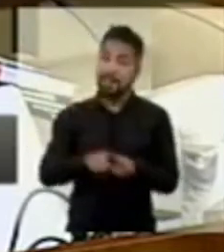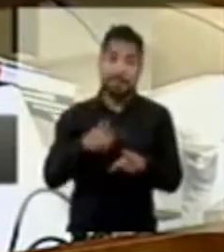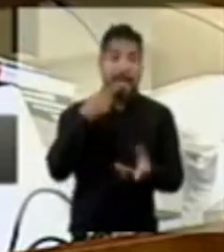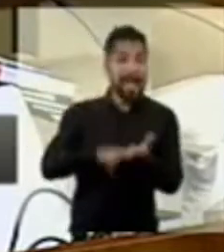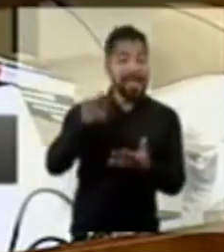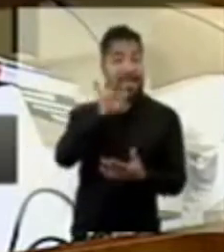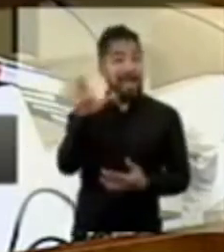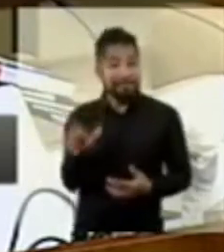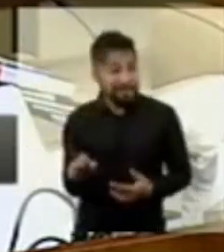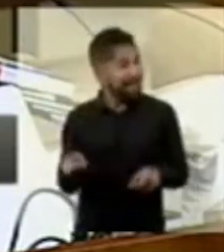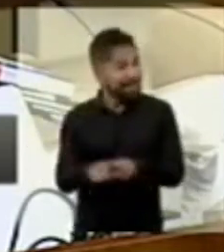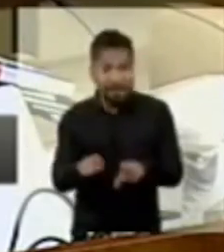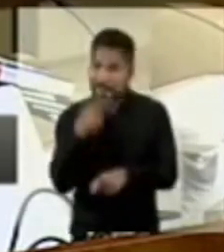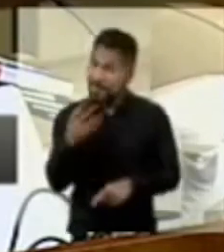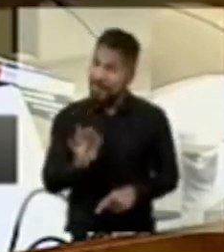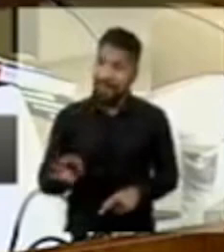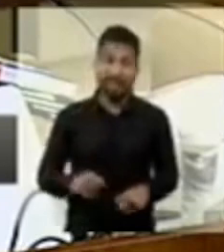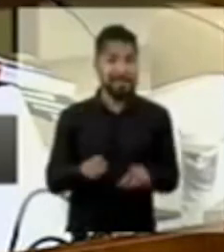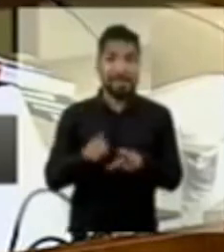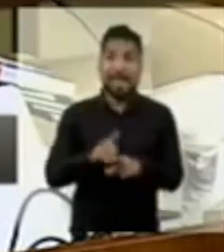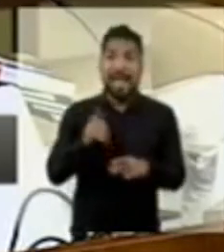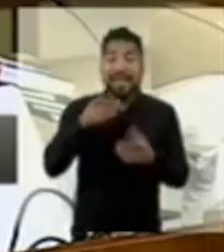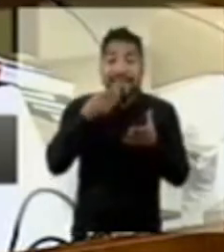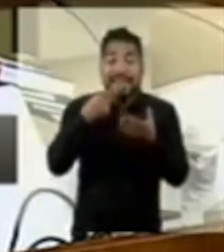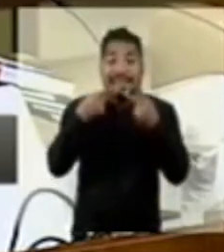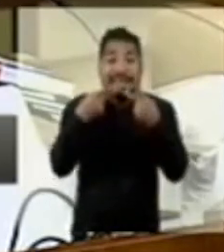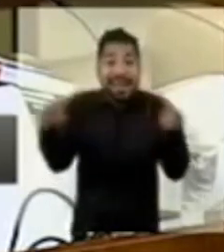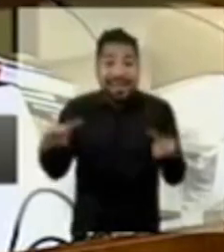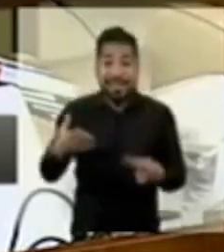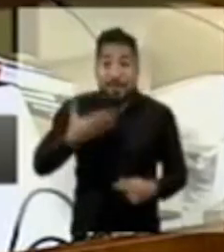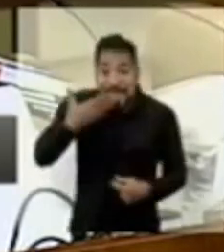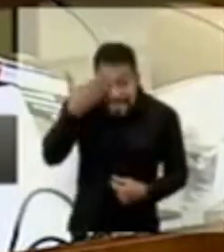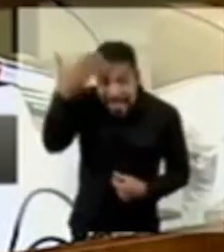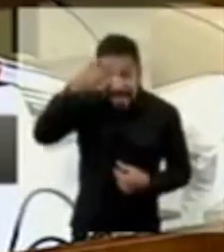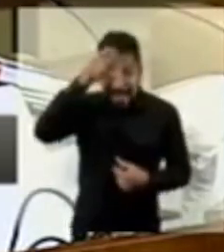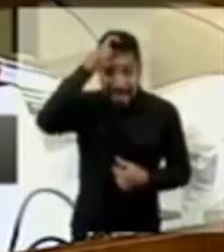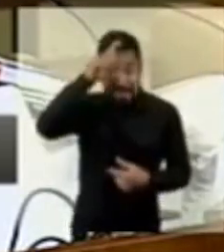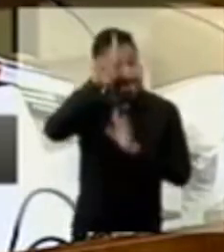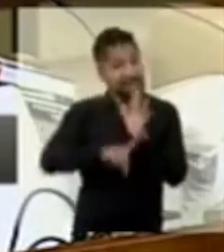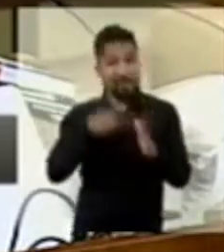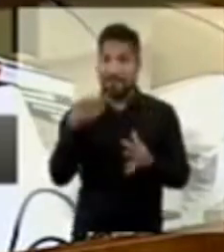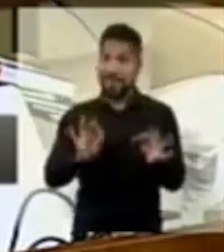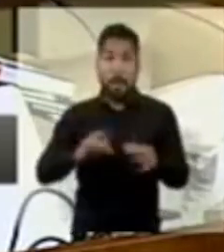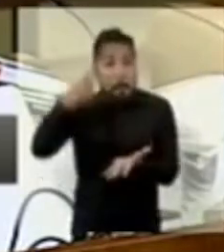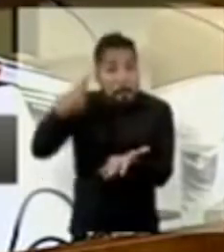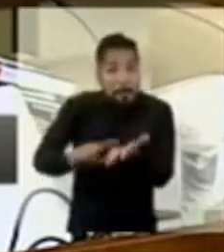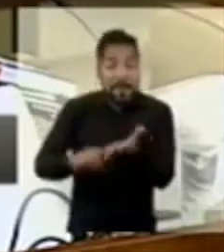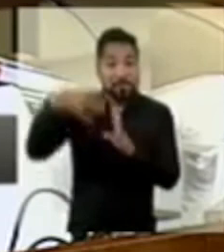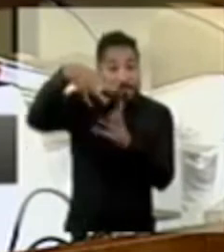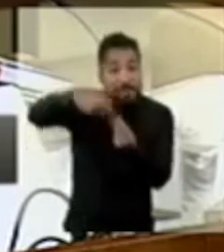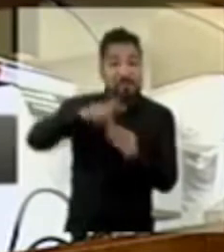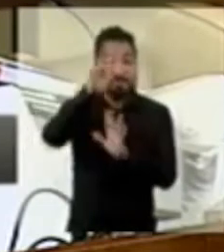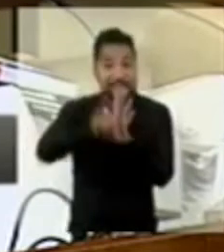direitos do homem idem a declaração islâmica dos direitos humanos não exige o pacto internacional dos direitos civis e políticos